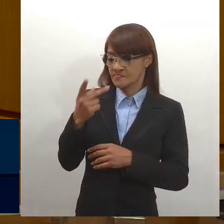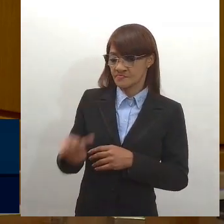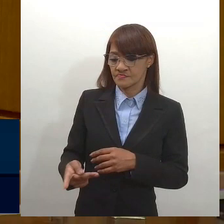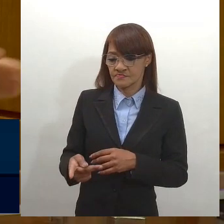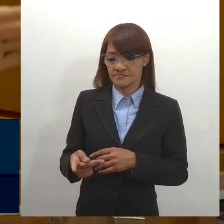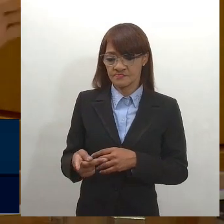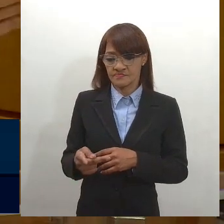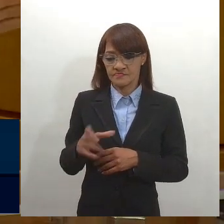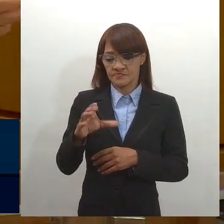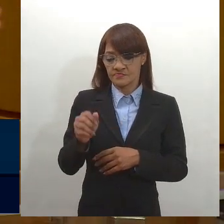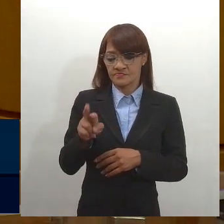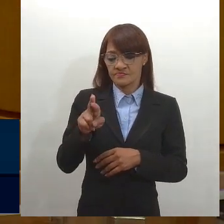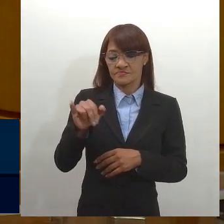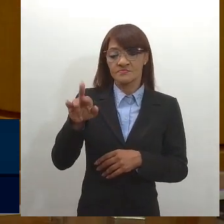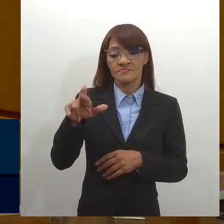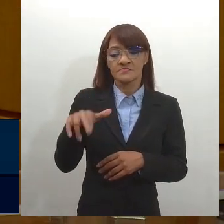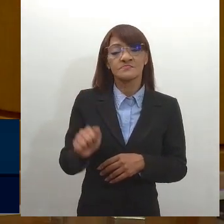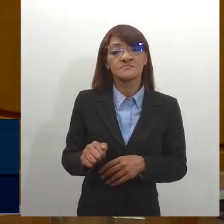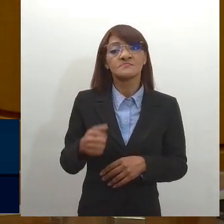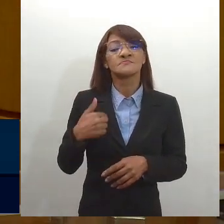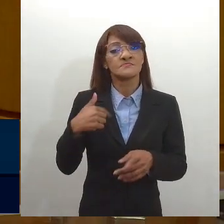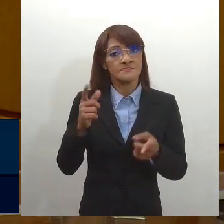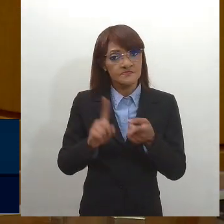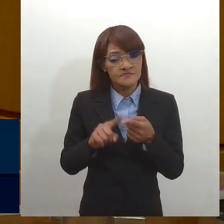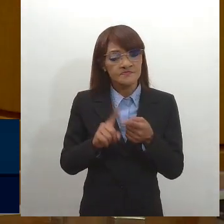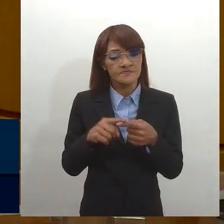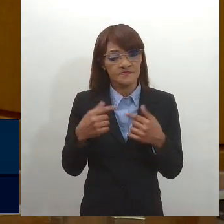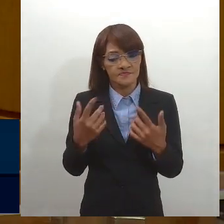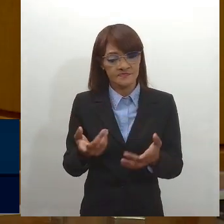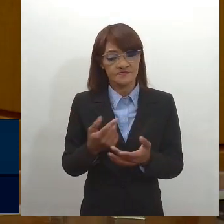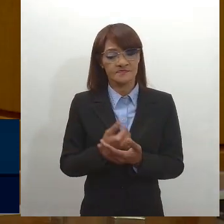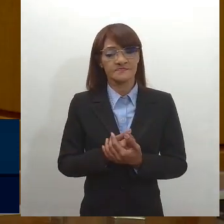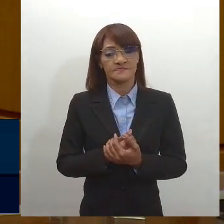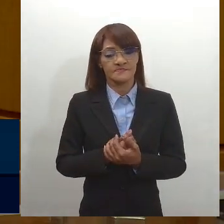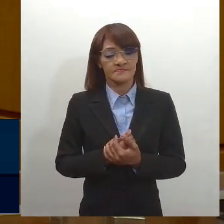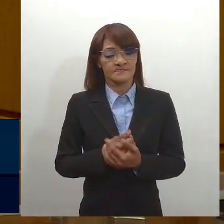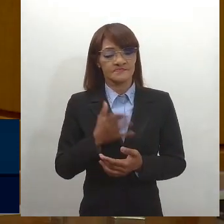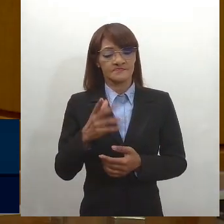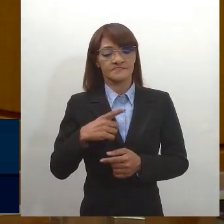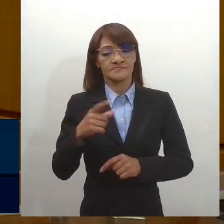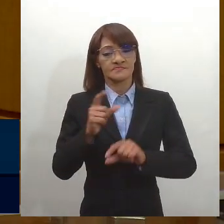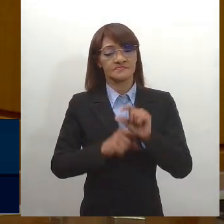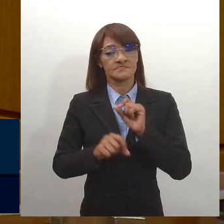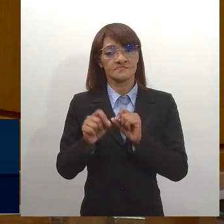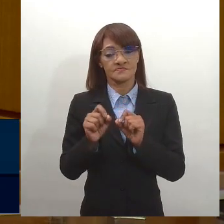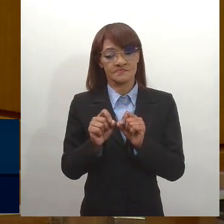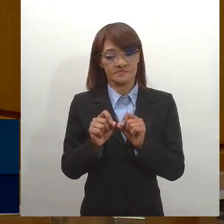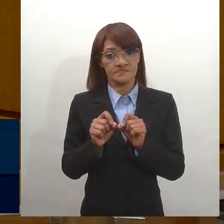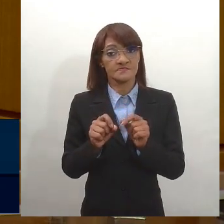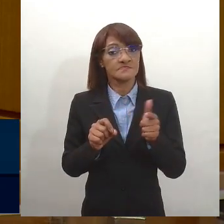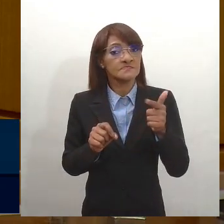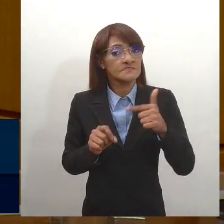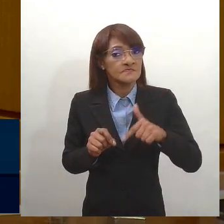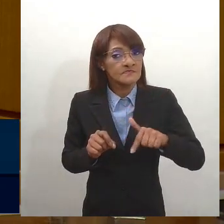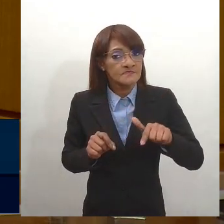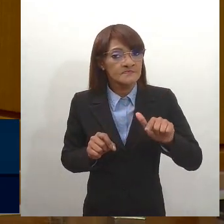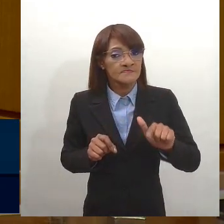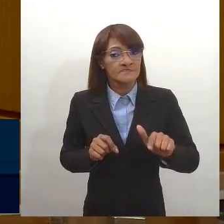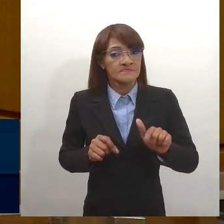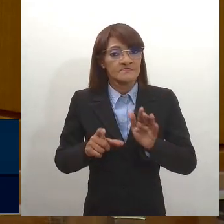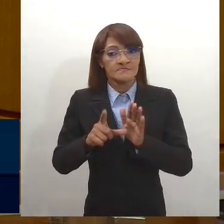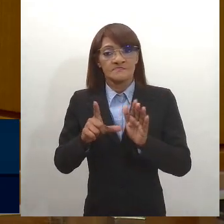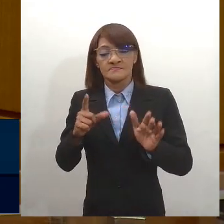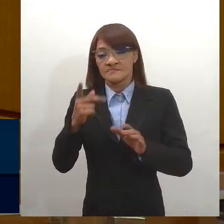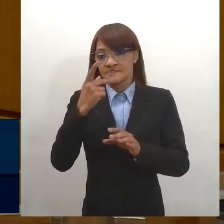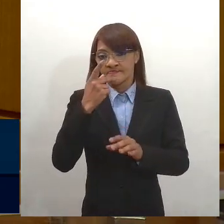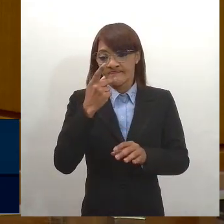eu também já faço a extensão, repito o que disse no início, que é um problema crônico e